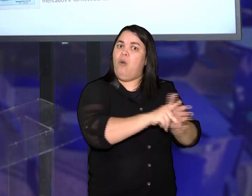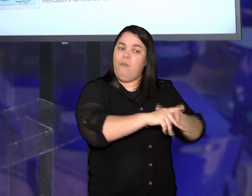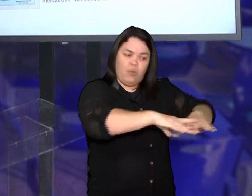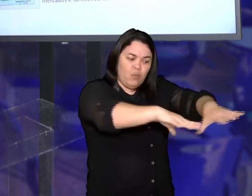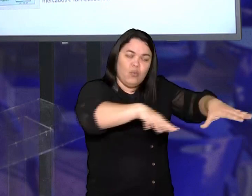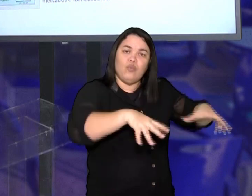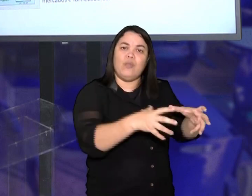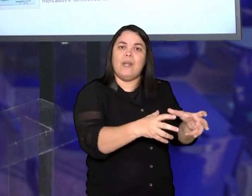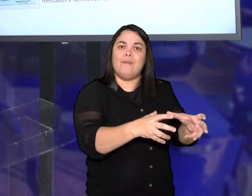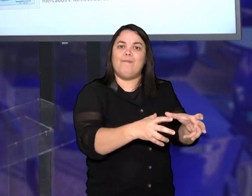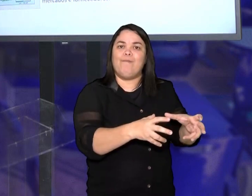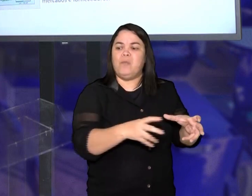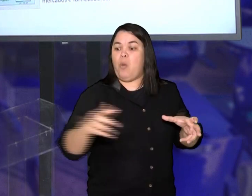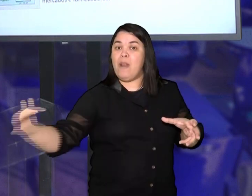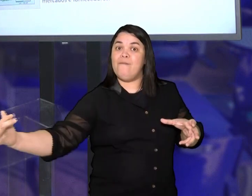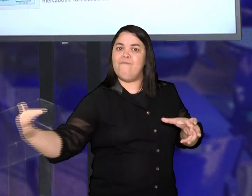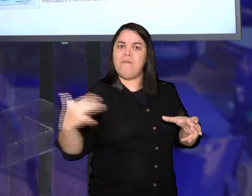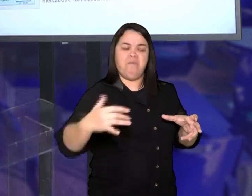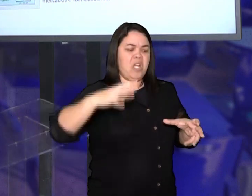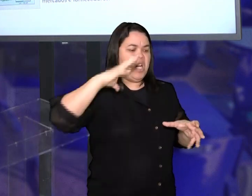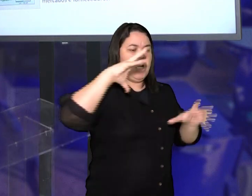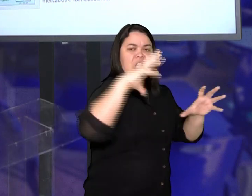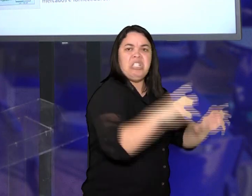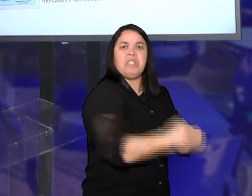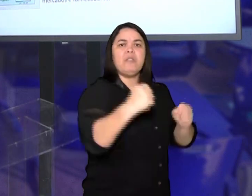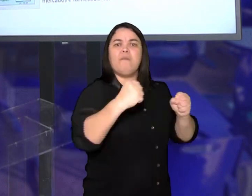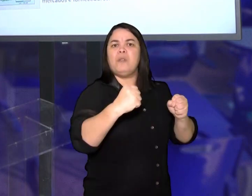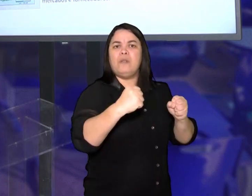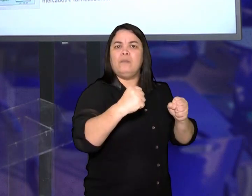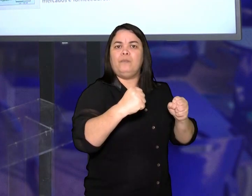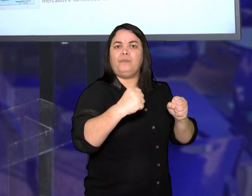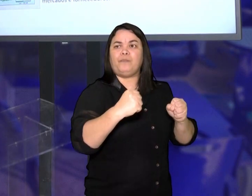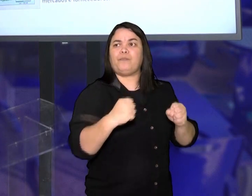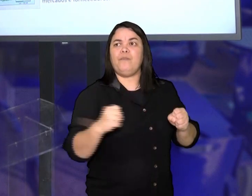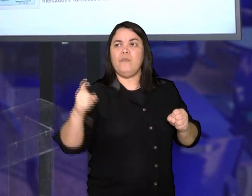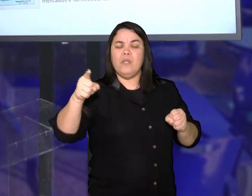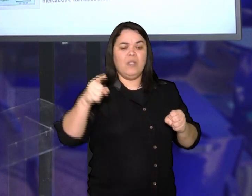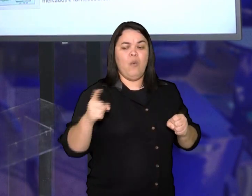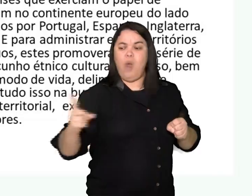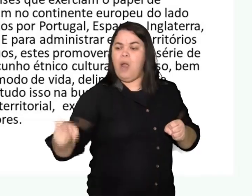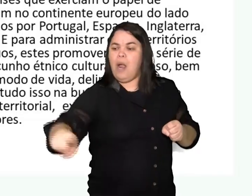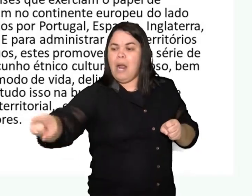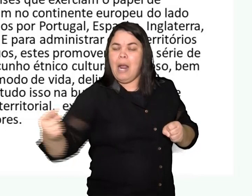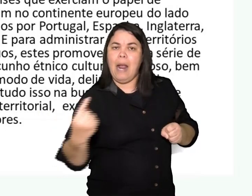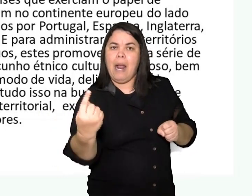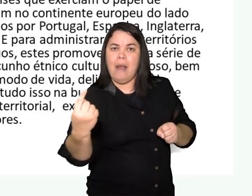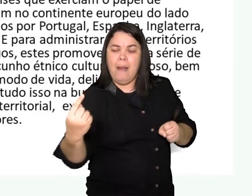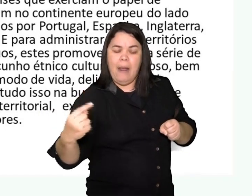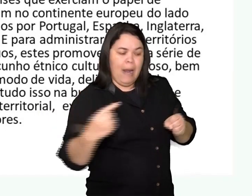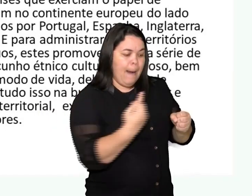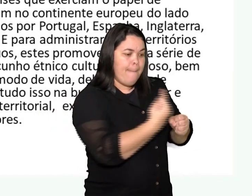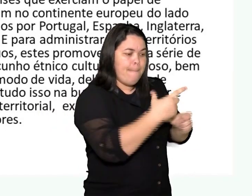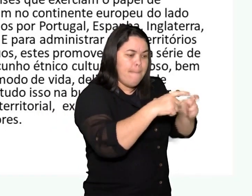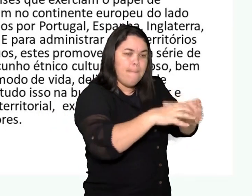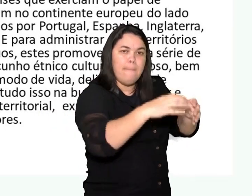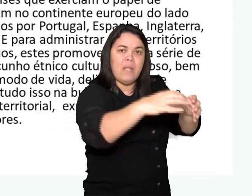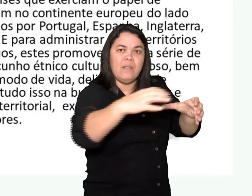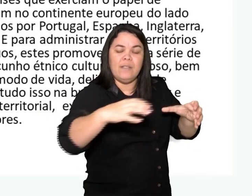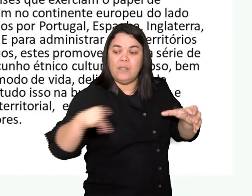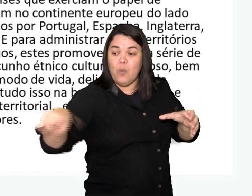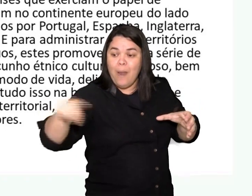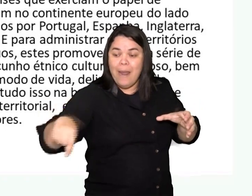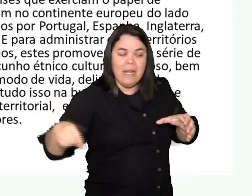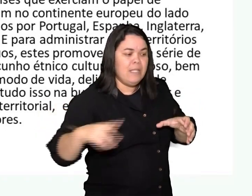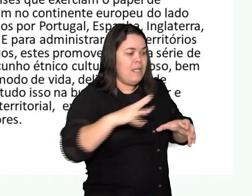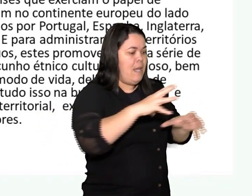que é que vai acontecer? Veja que cada pedacinho da África, né, vai para um país europeu, né? Vai para a Bélgica, vai